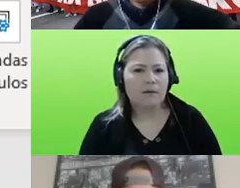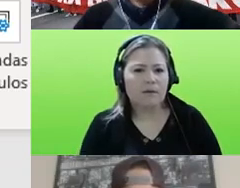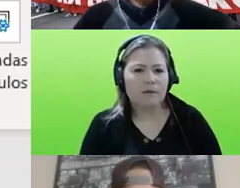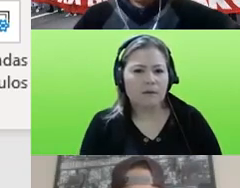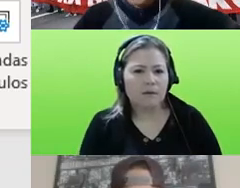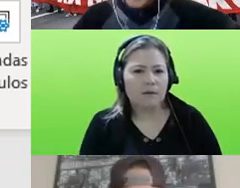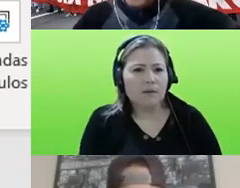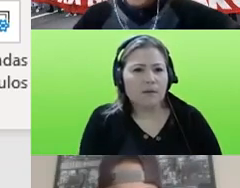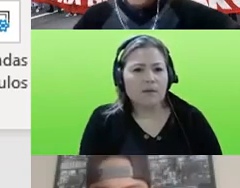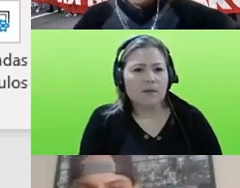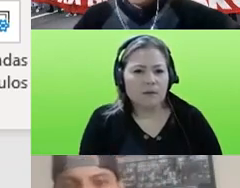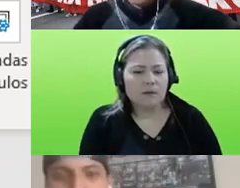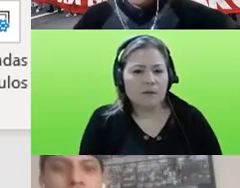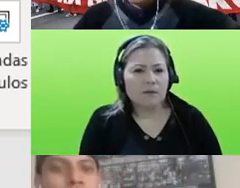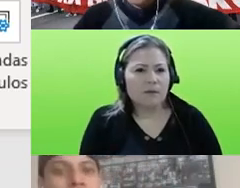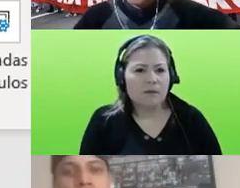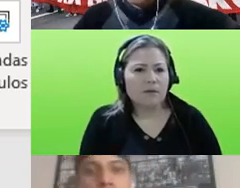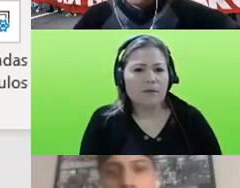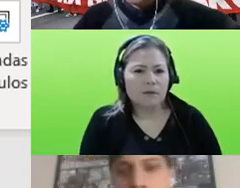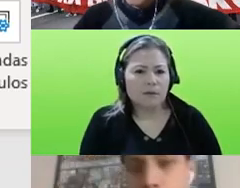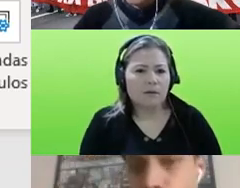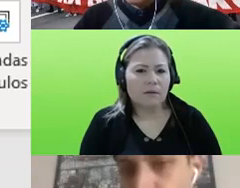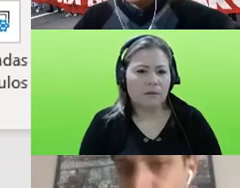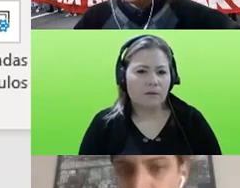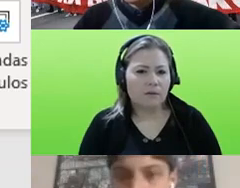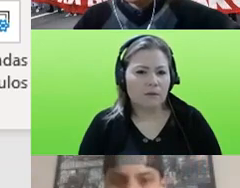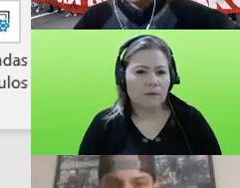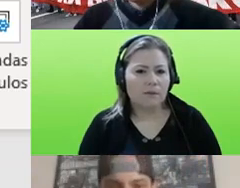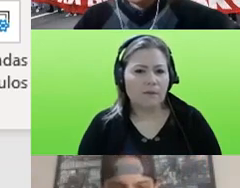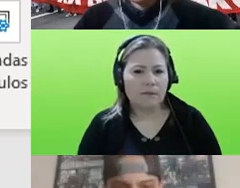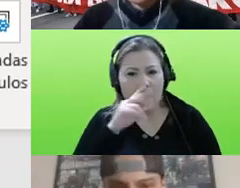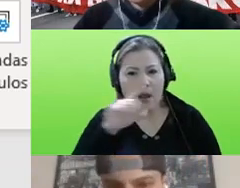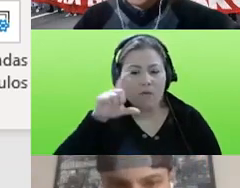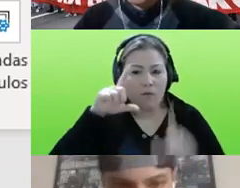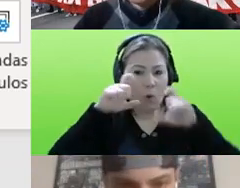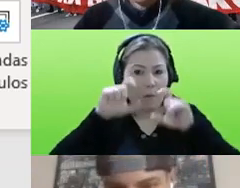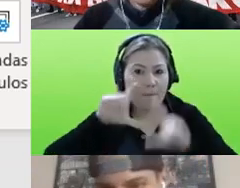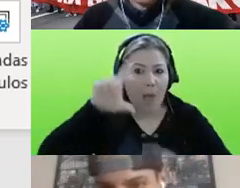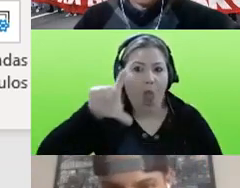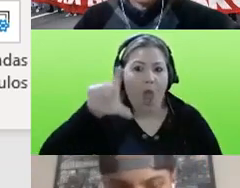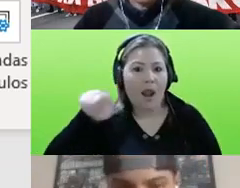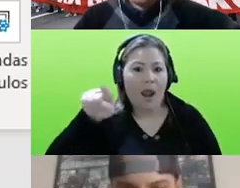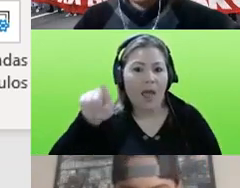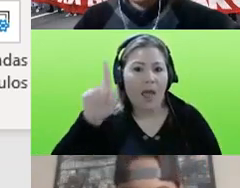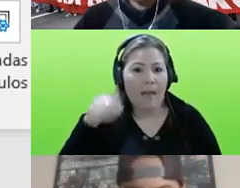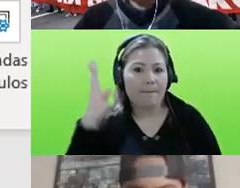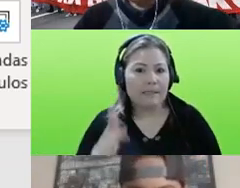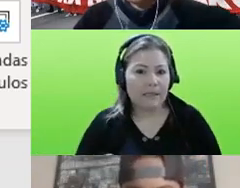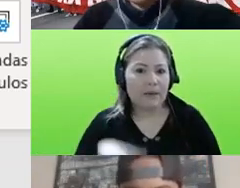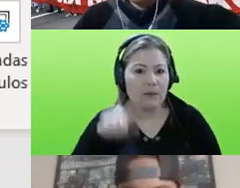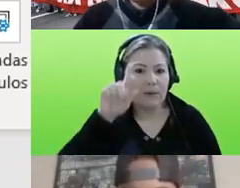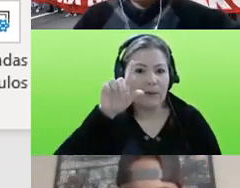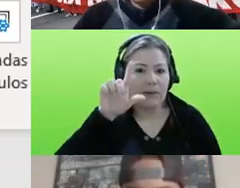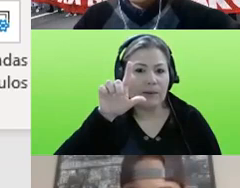Verfor, Michael Levy, está aqui na foto, essa foto maior. Muitas pessoas não se dão conta que ele é brasileiro, né? Ele trabalha em